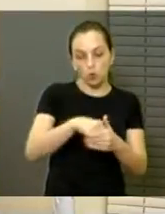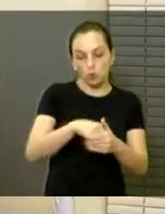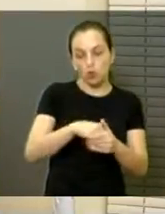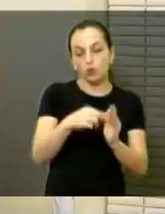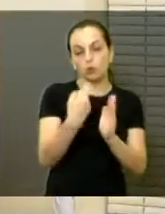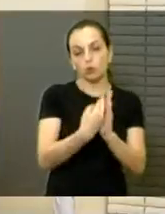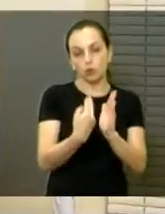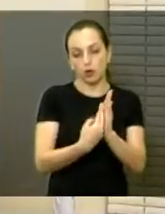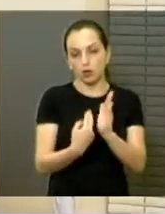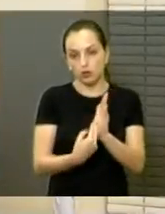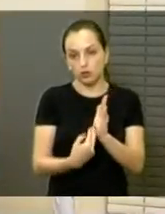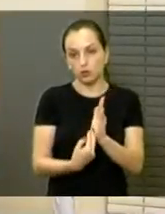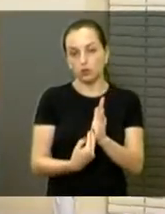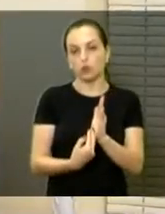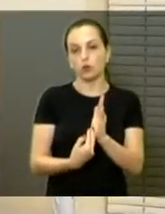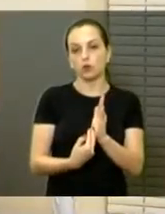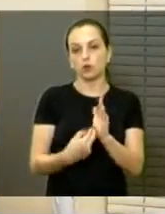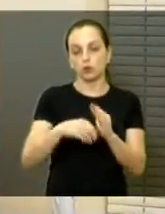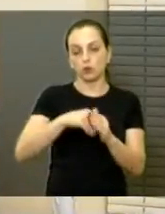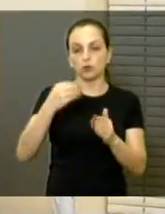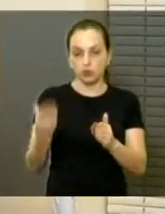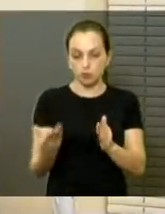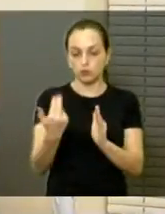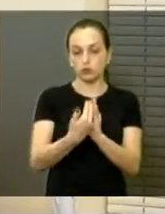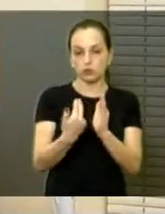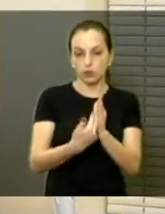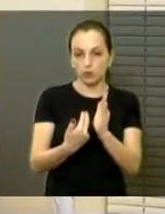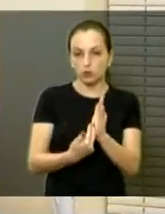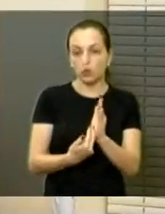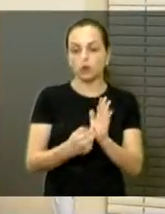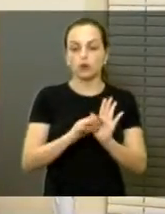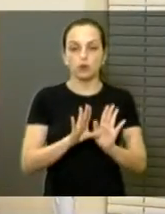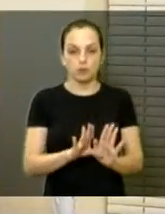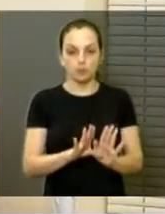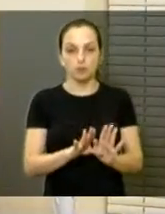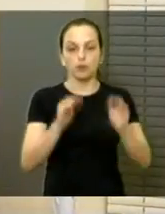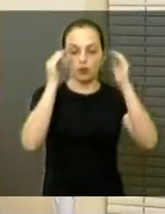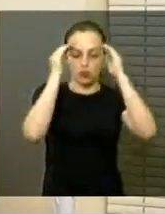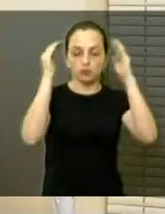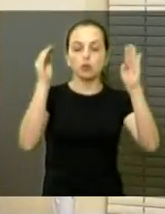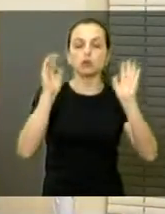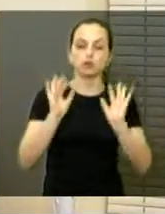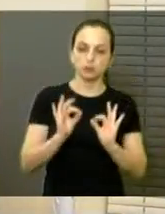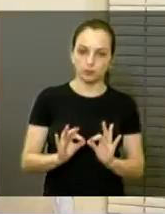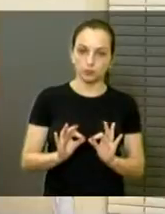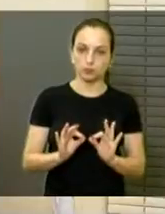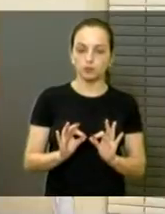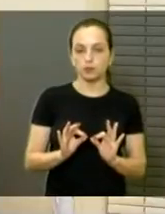relatório. Até aí é um respeito. Agora,